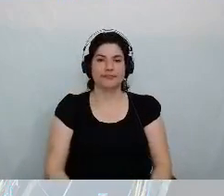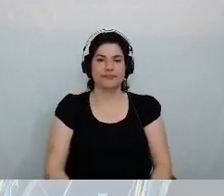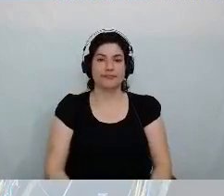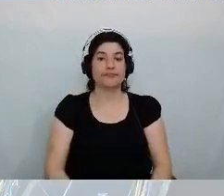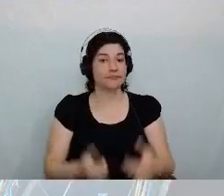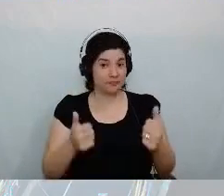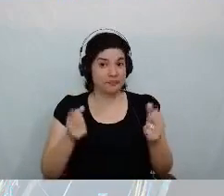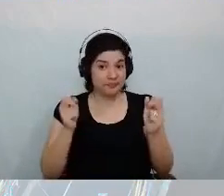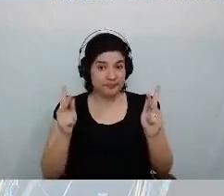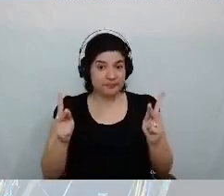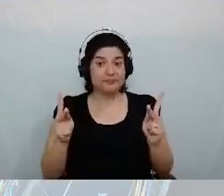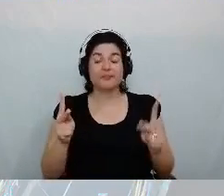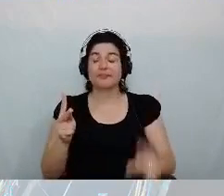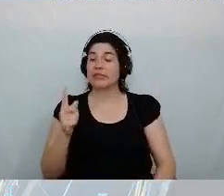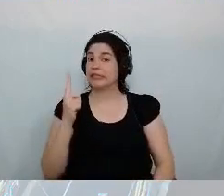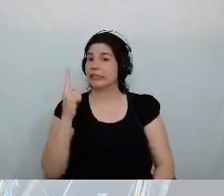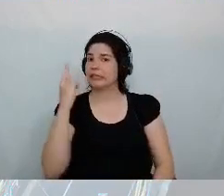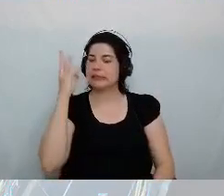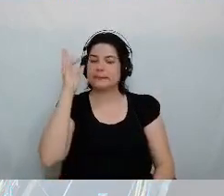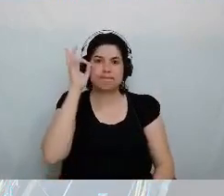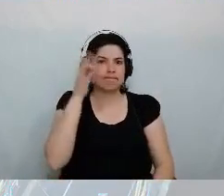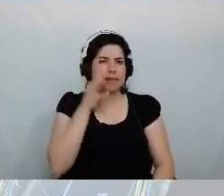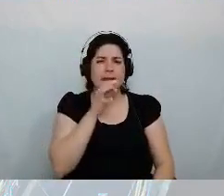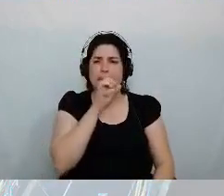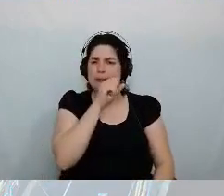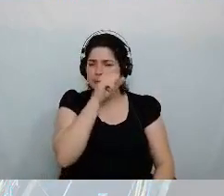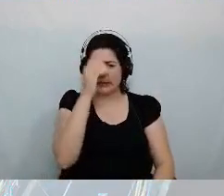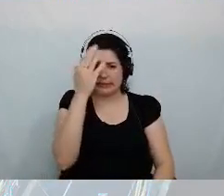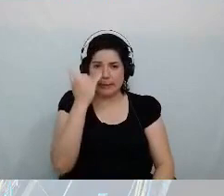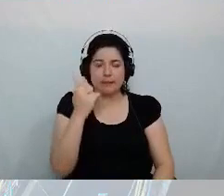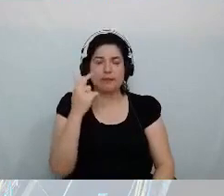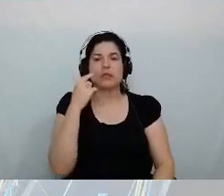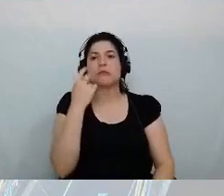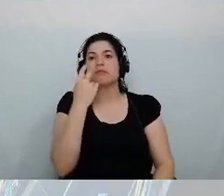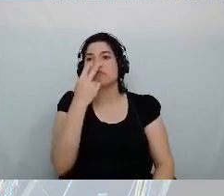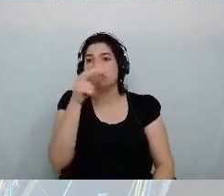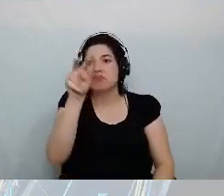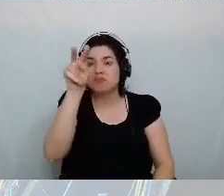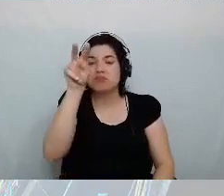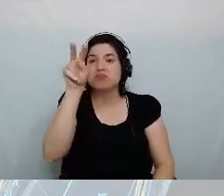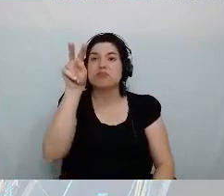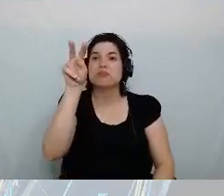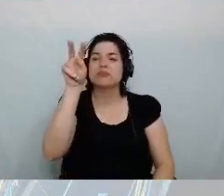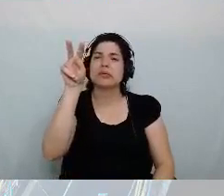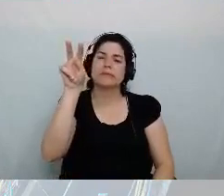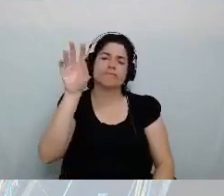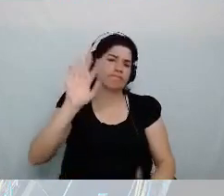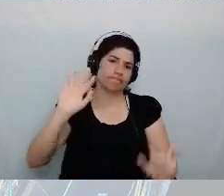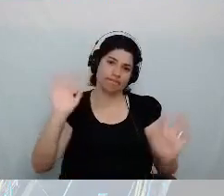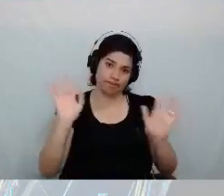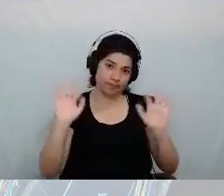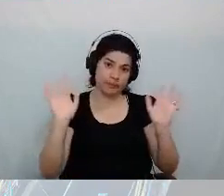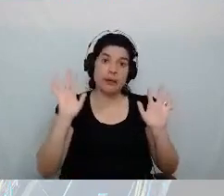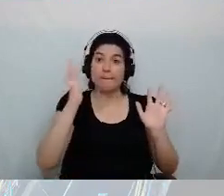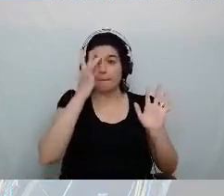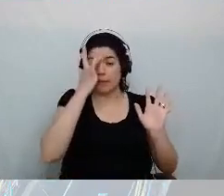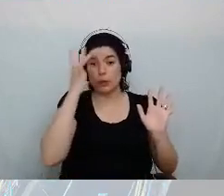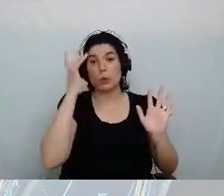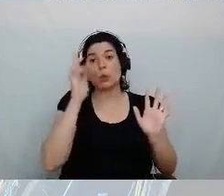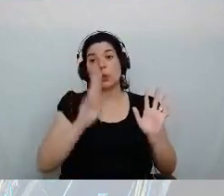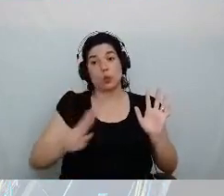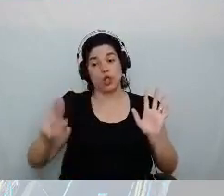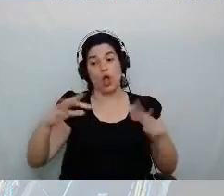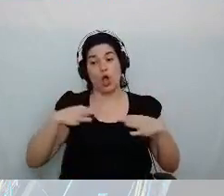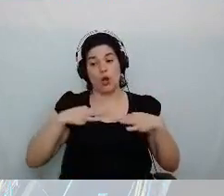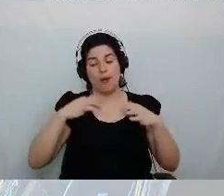lembrem, 13 milissegundos. Então, sabe aquele rolê de você olhar? Nada contra a galera que usa social, tudo bem? Eu já